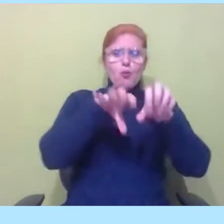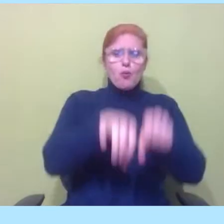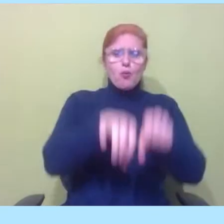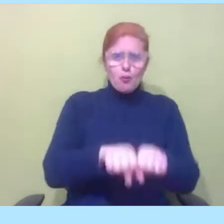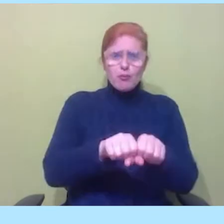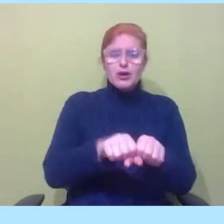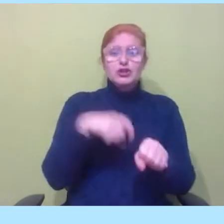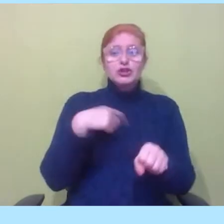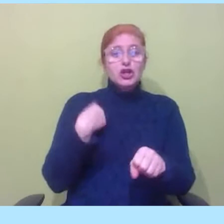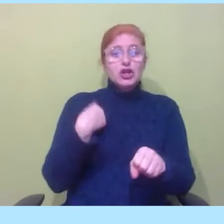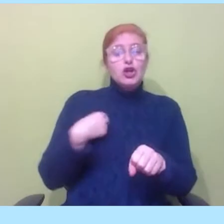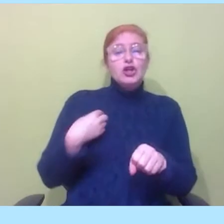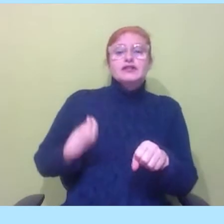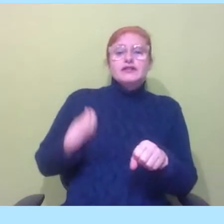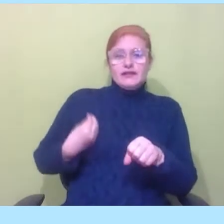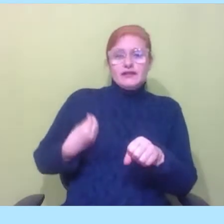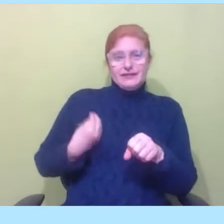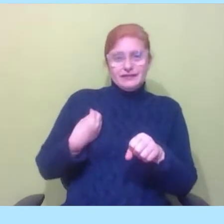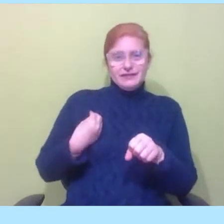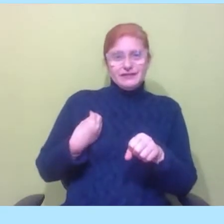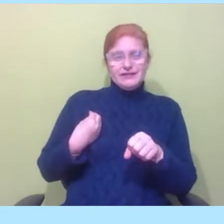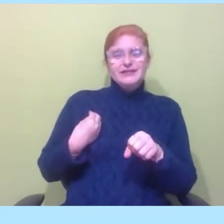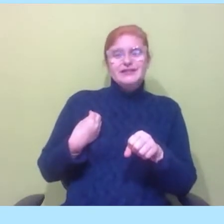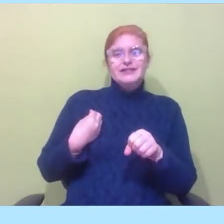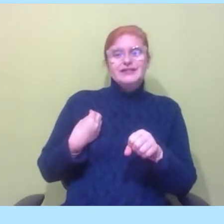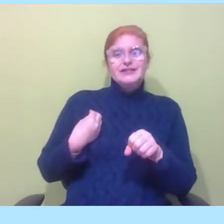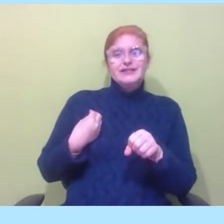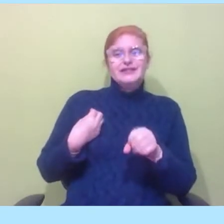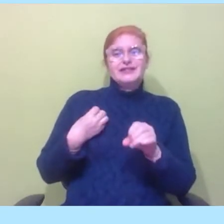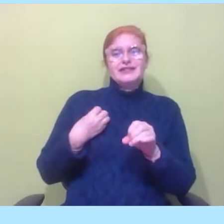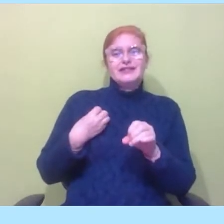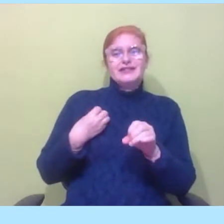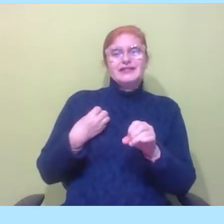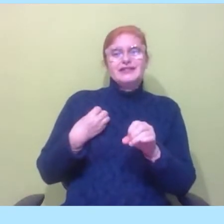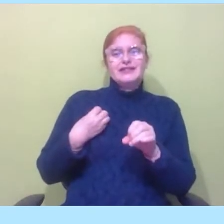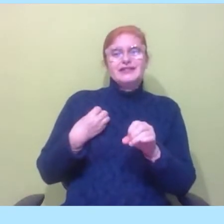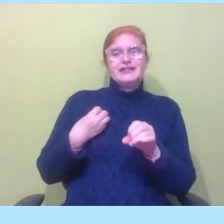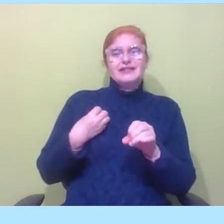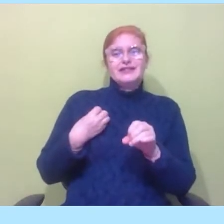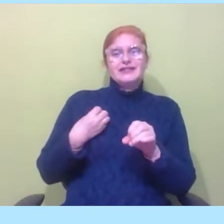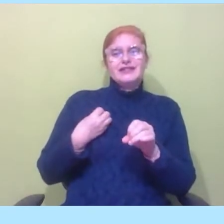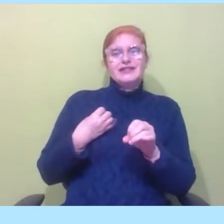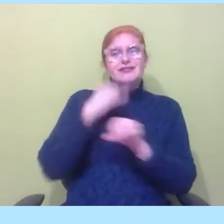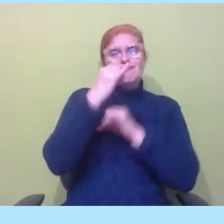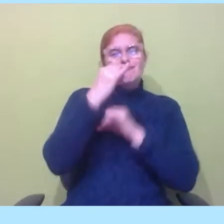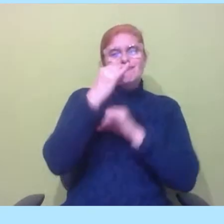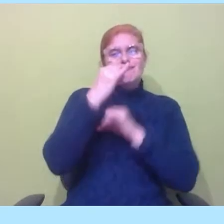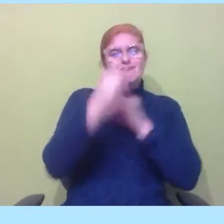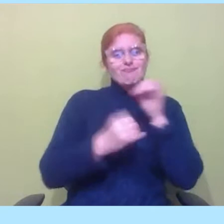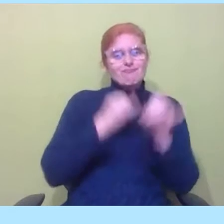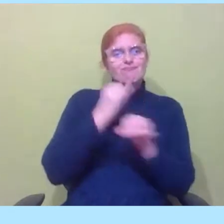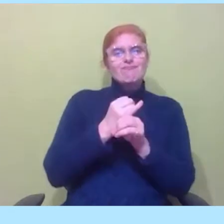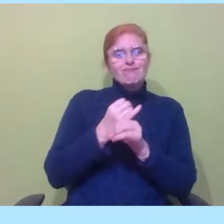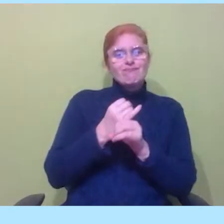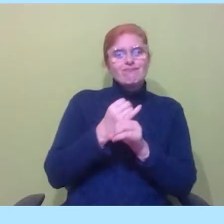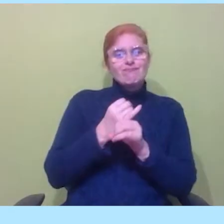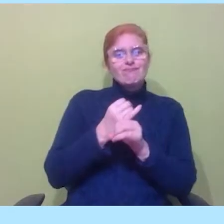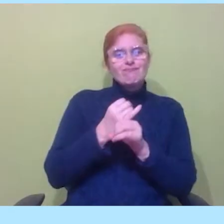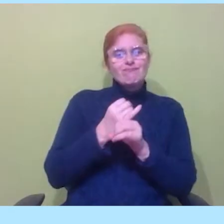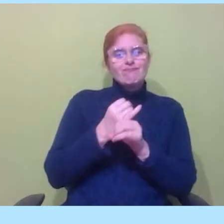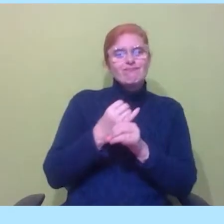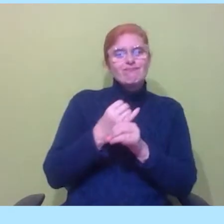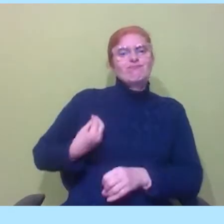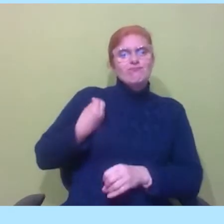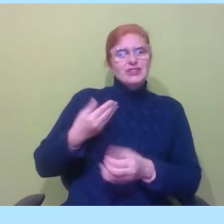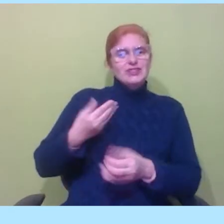vida toda está online, todas as nossas interações, que antes a gente achava que só ia ver em desenho animado, hoje a gente está